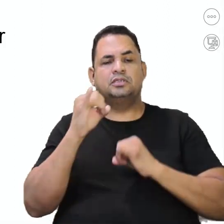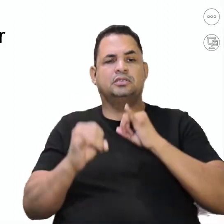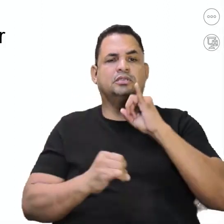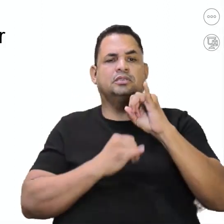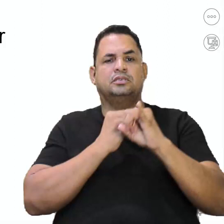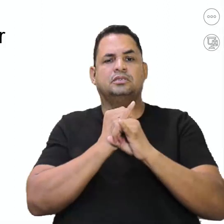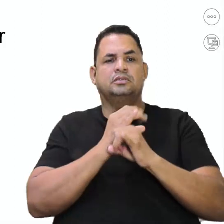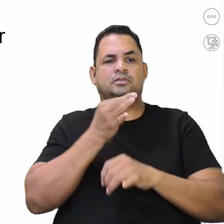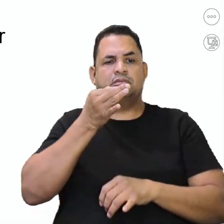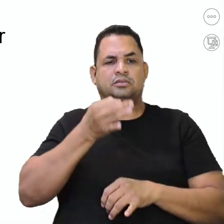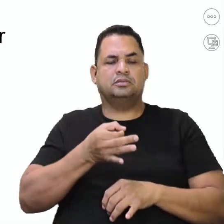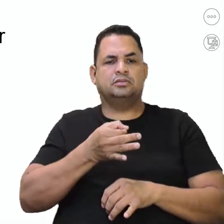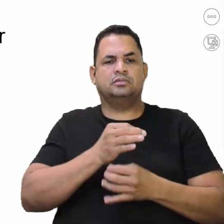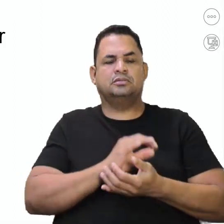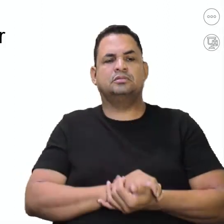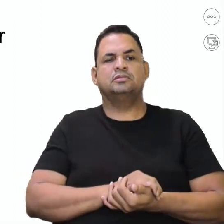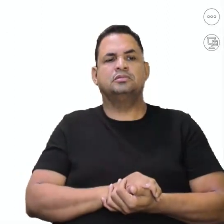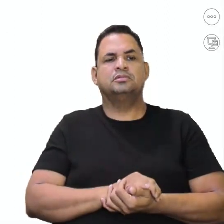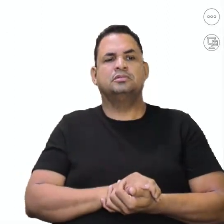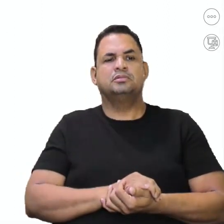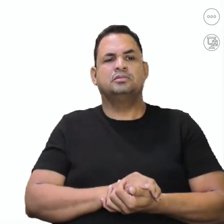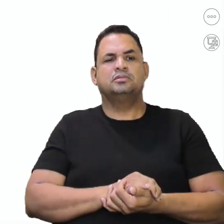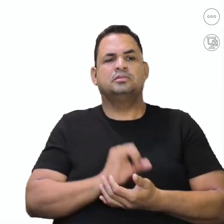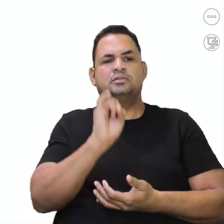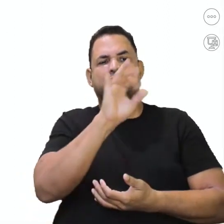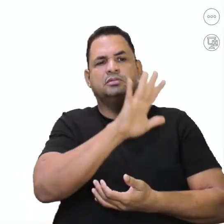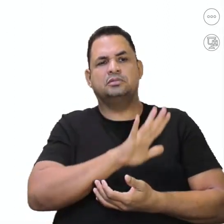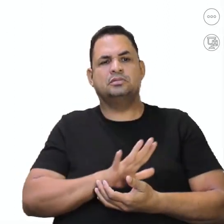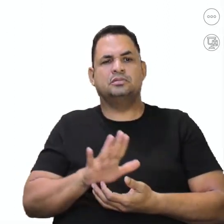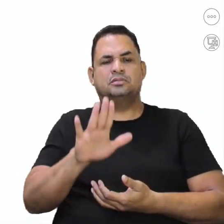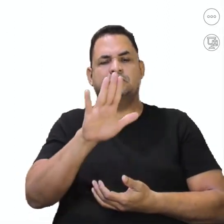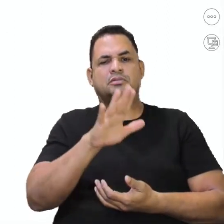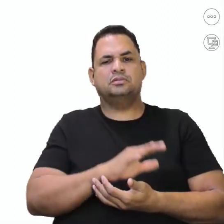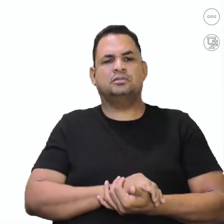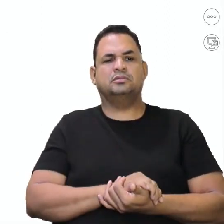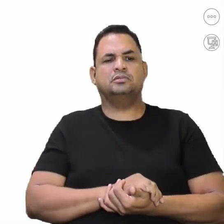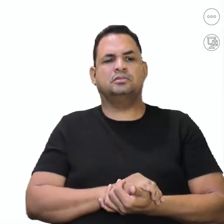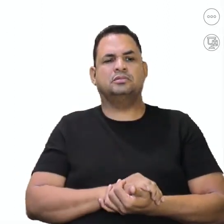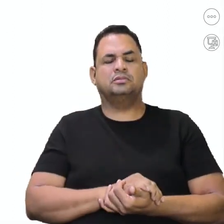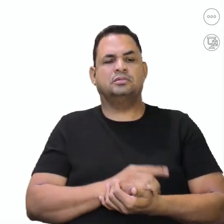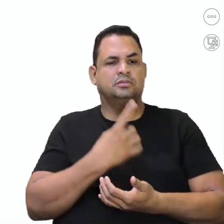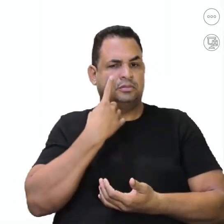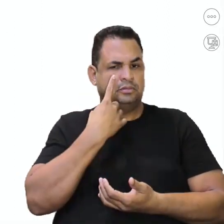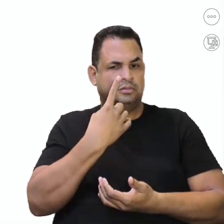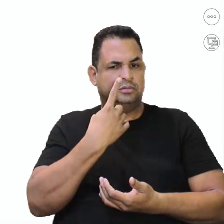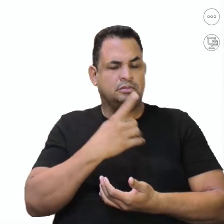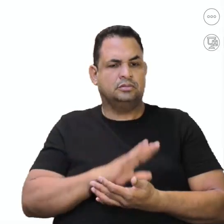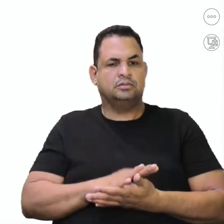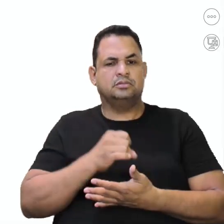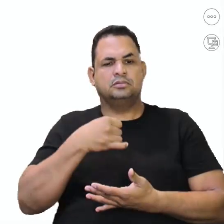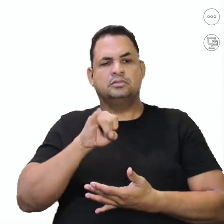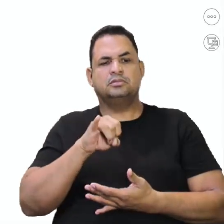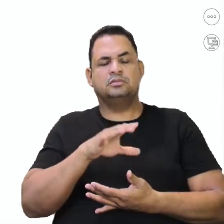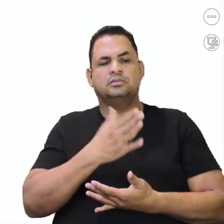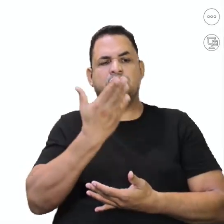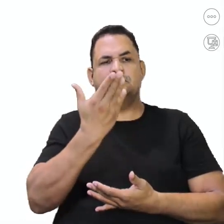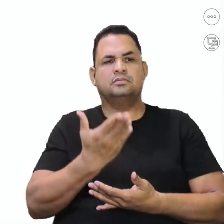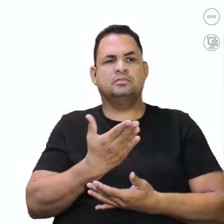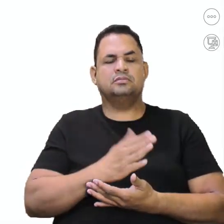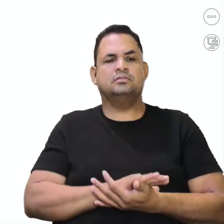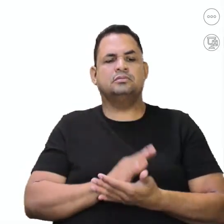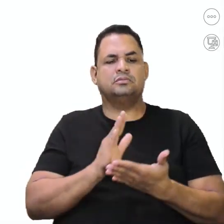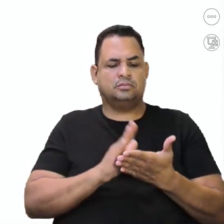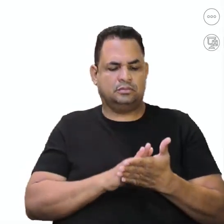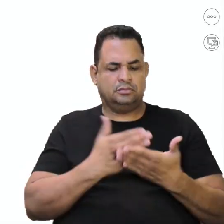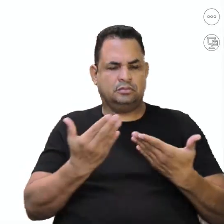internet, certo? Na internet. Olha aí a imagem do Forum Post, vou falar primeiro aqui da imagem, olha bem. Se você abre a